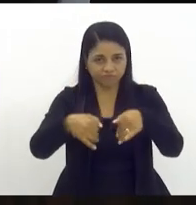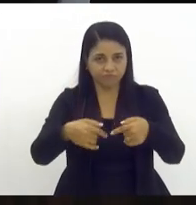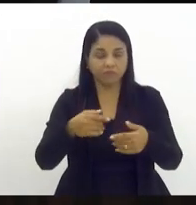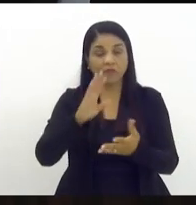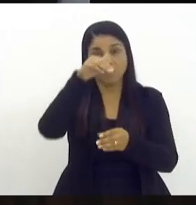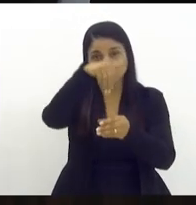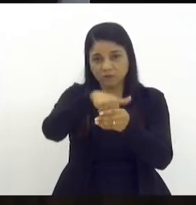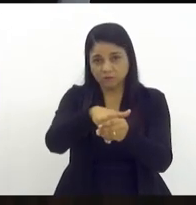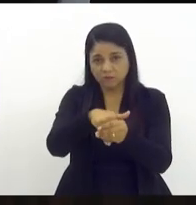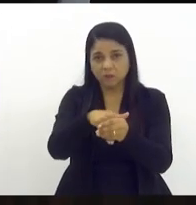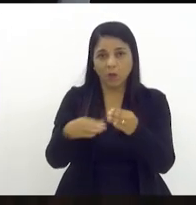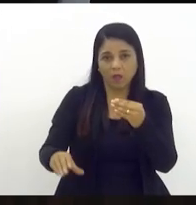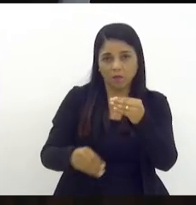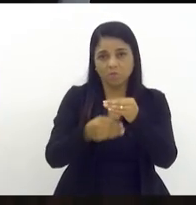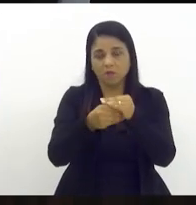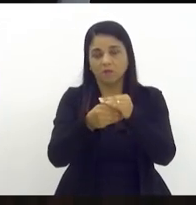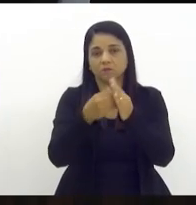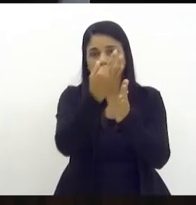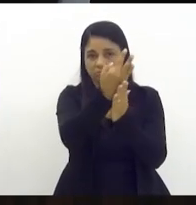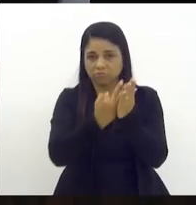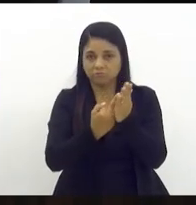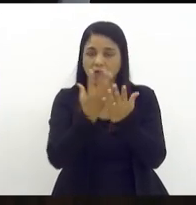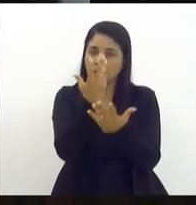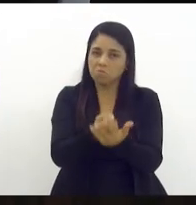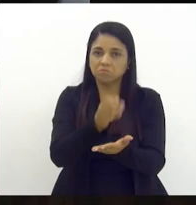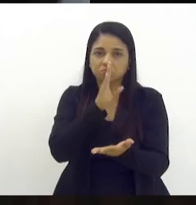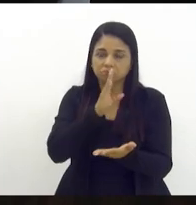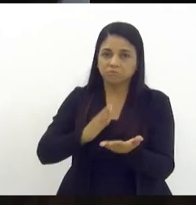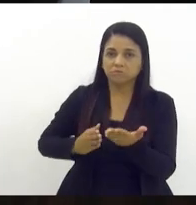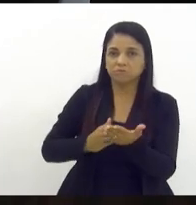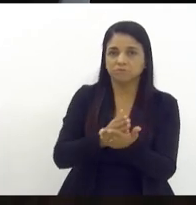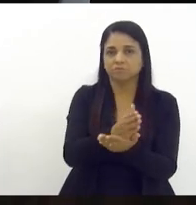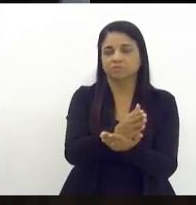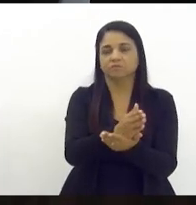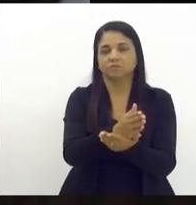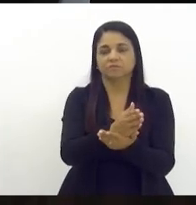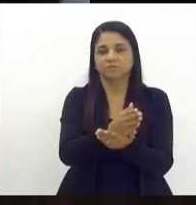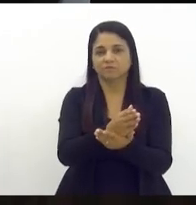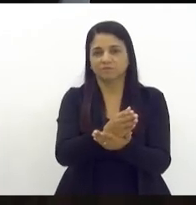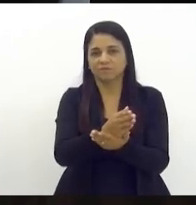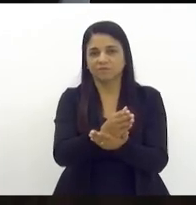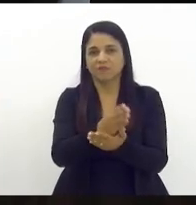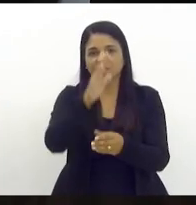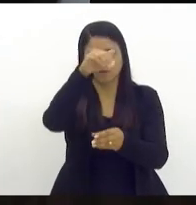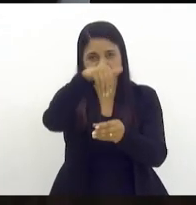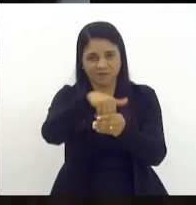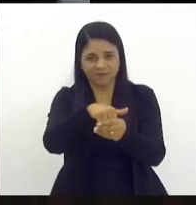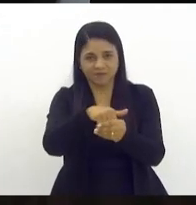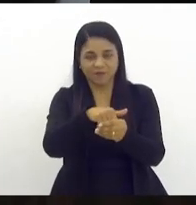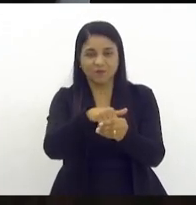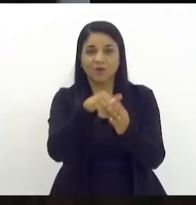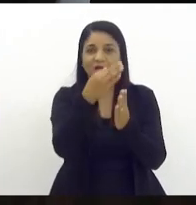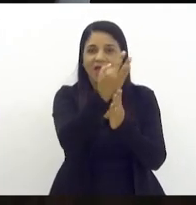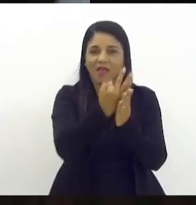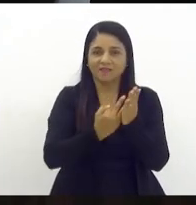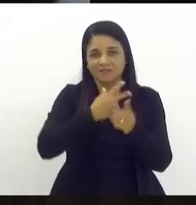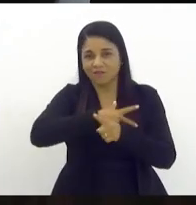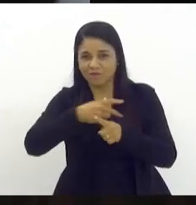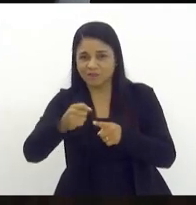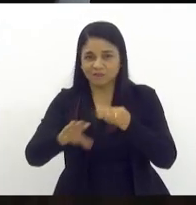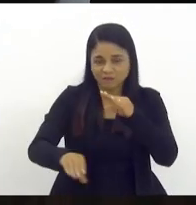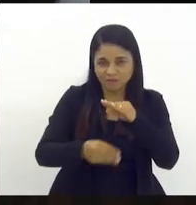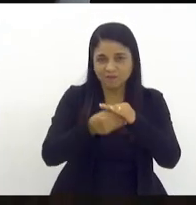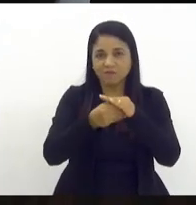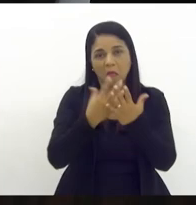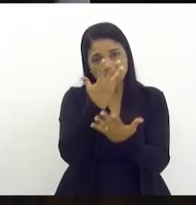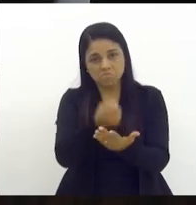Em votação, a emenda de redação. Os senhores que aprovam, permaneçam como estão. Aprovado. Em votação, a redação do vencido, assim emendado. Os senhores